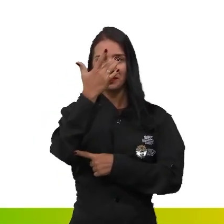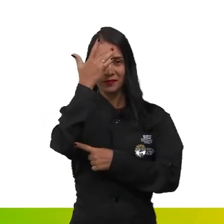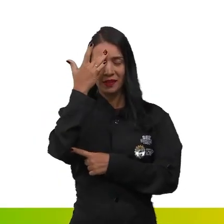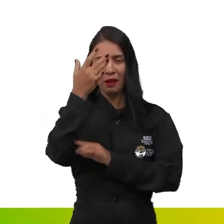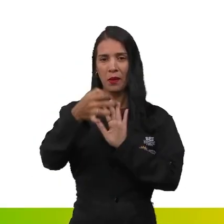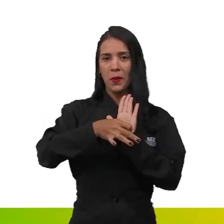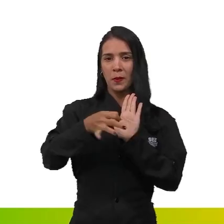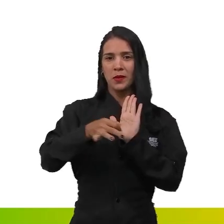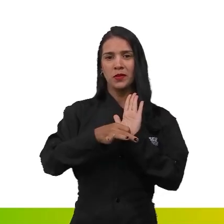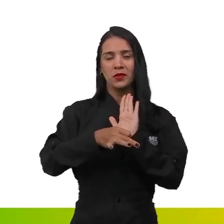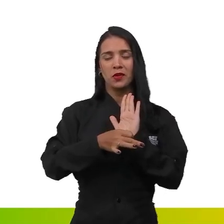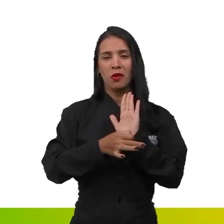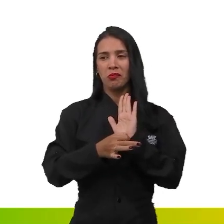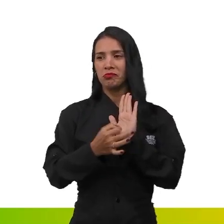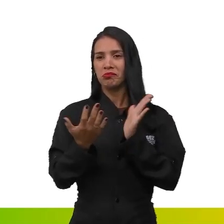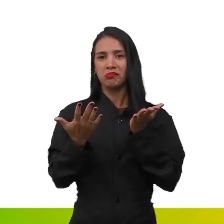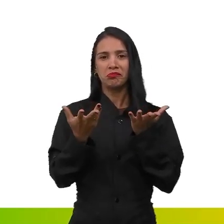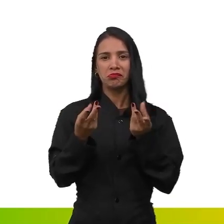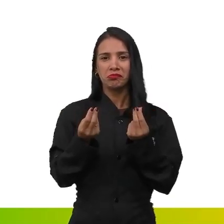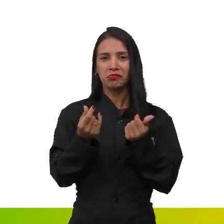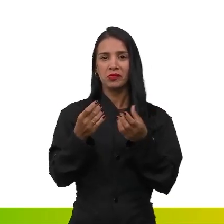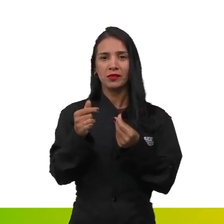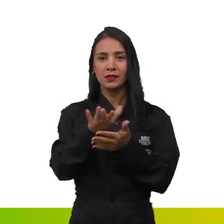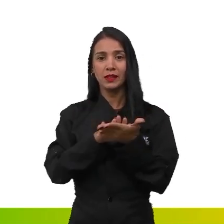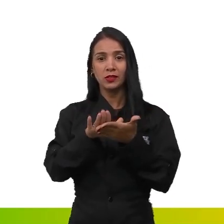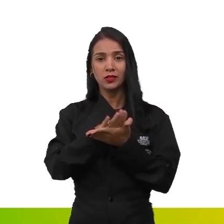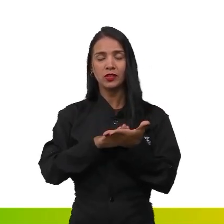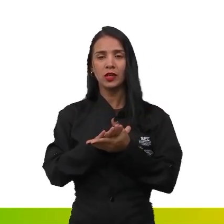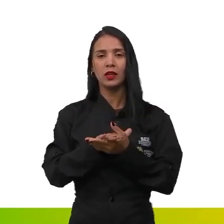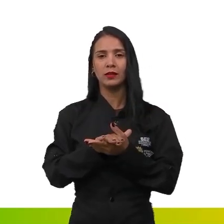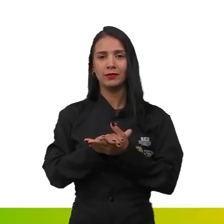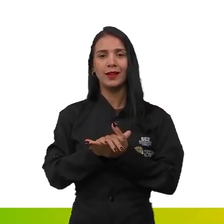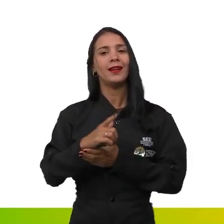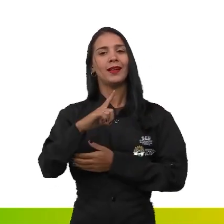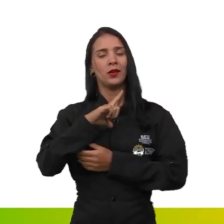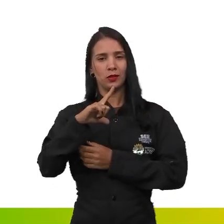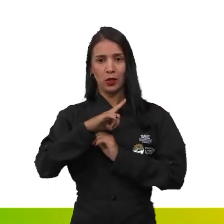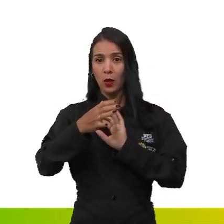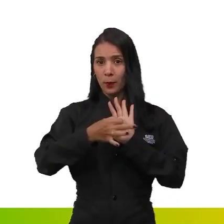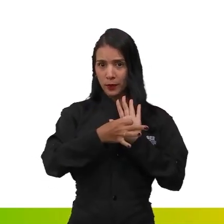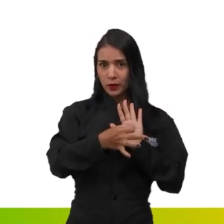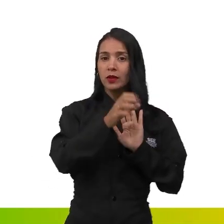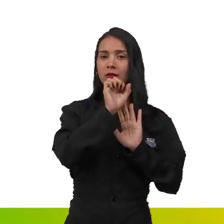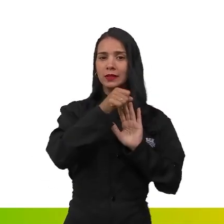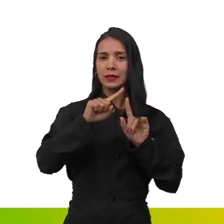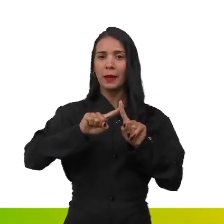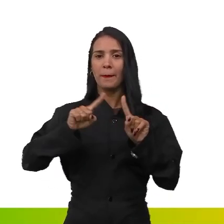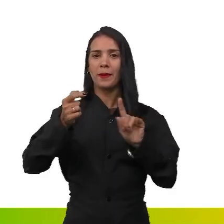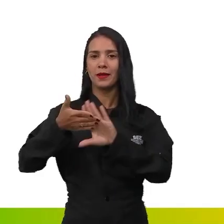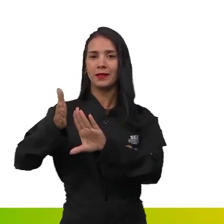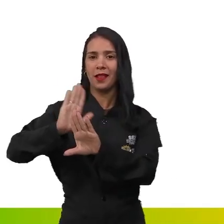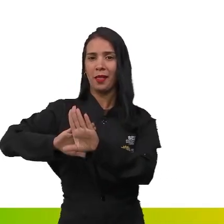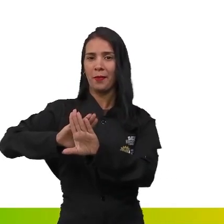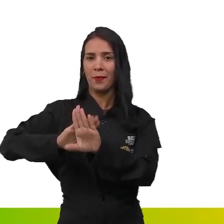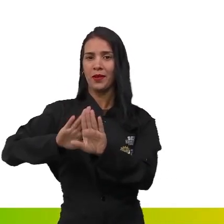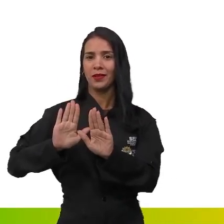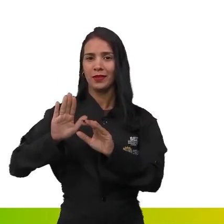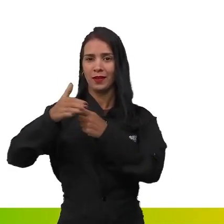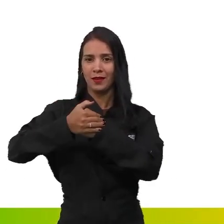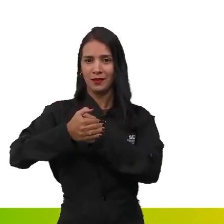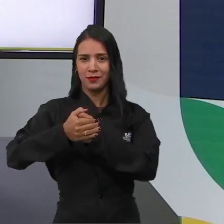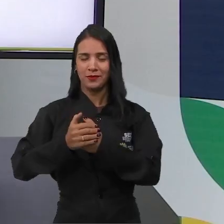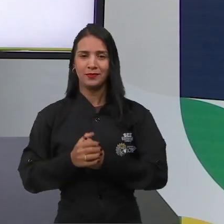votar, eu tenho ali a minha opinião, mas eu tenho a minha opinião de forma impessoal, tá certo, pessoal?